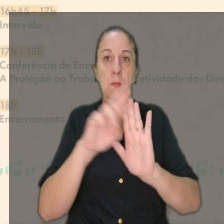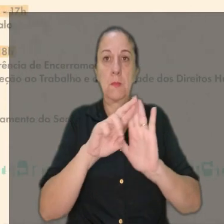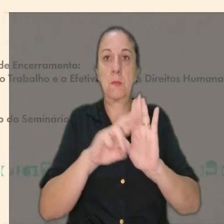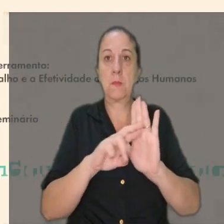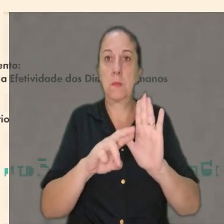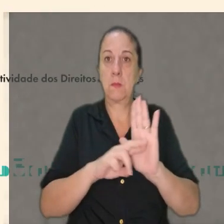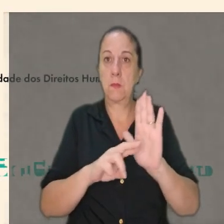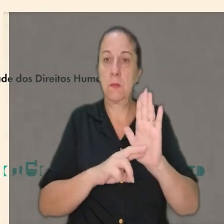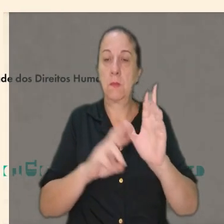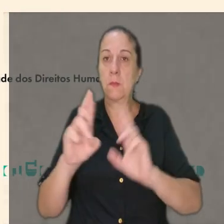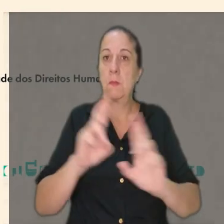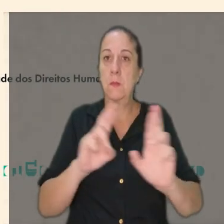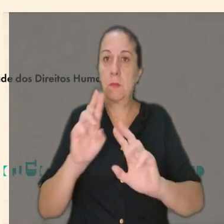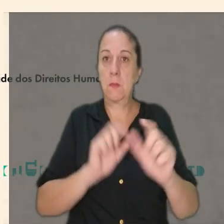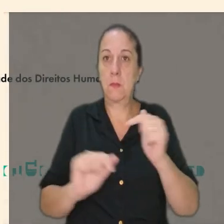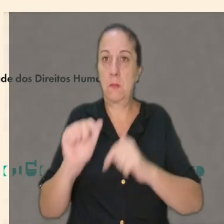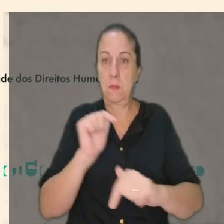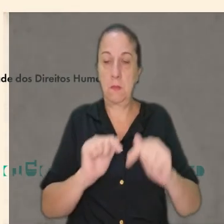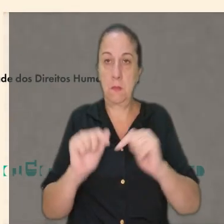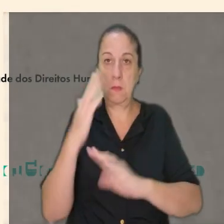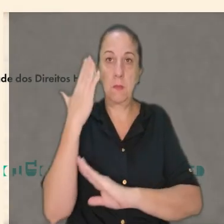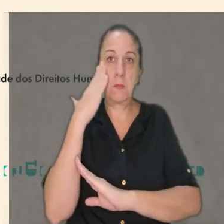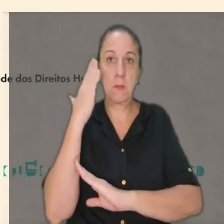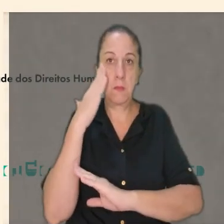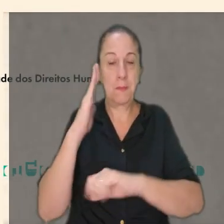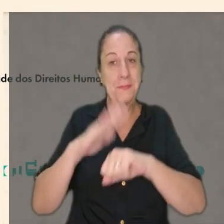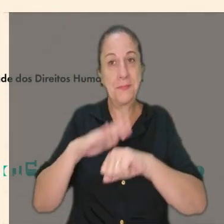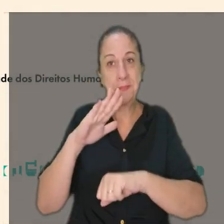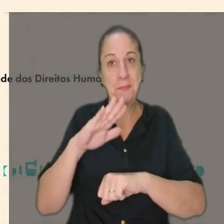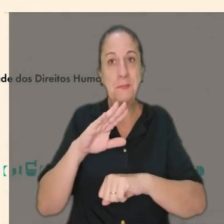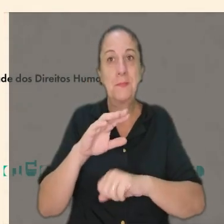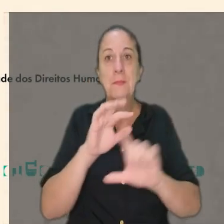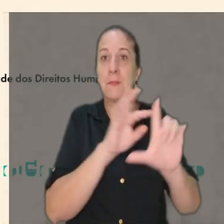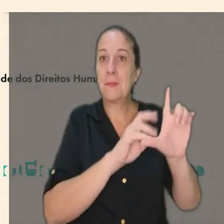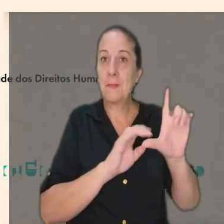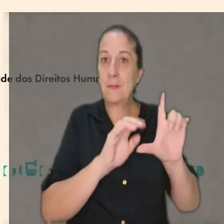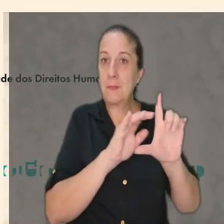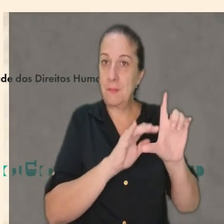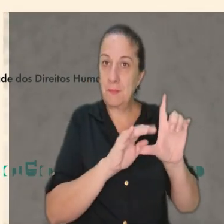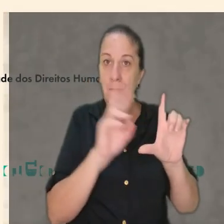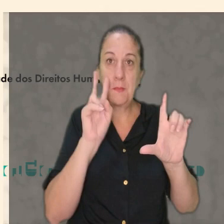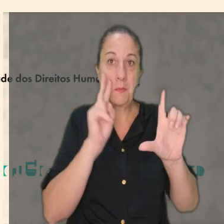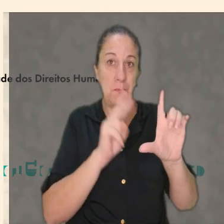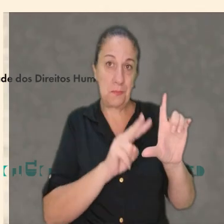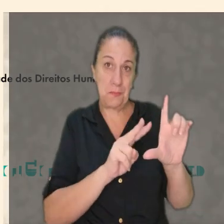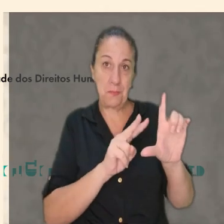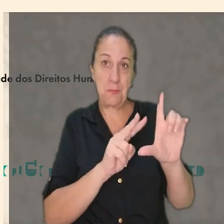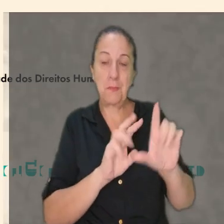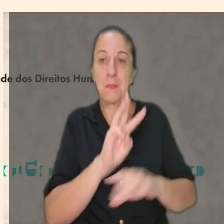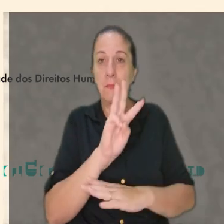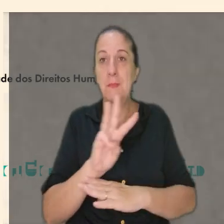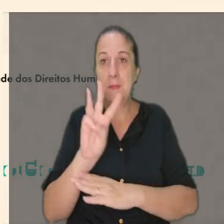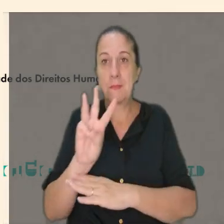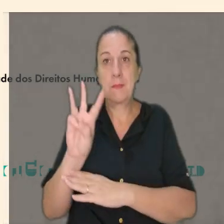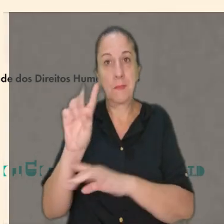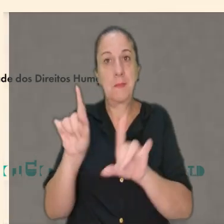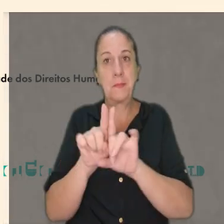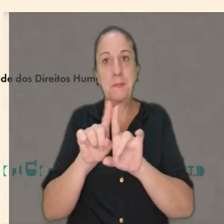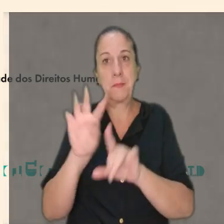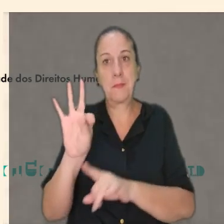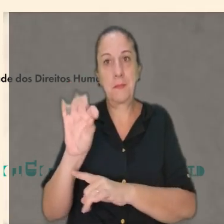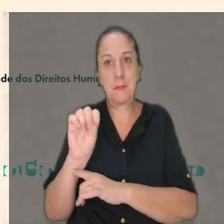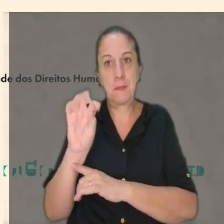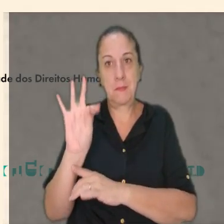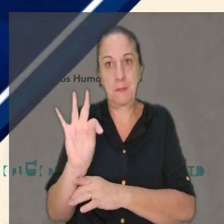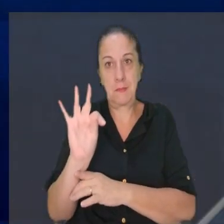sobre a regulamentação das relações de trabalho. Para saber mais, acesse o QR Code e veja a programação no site do